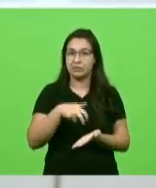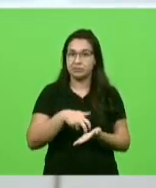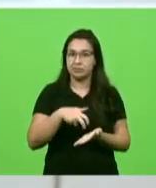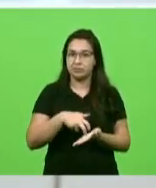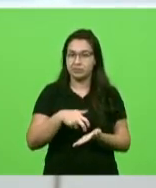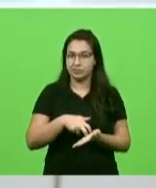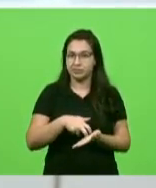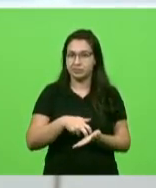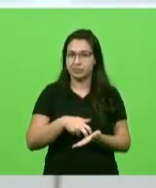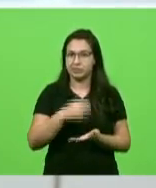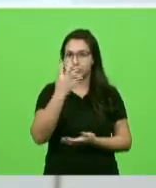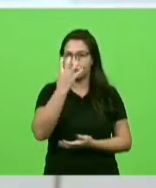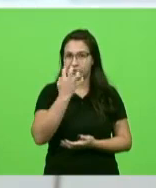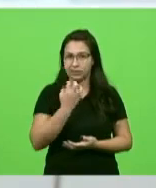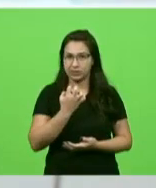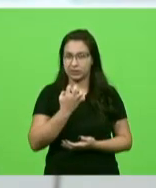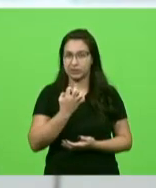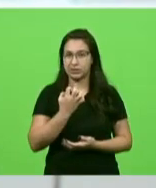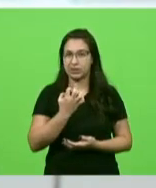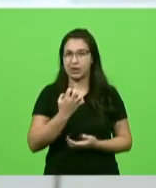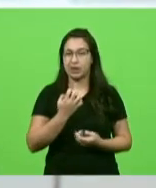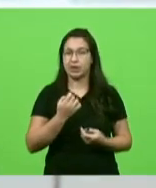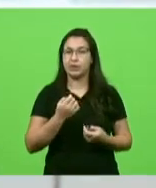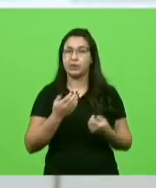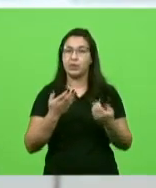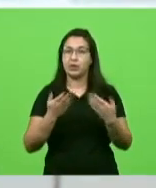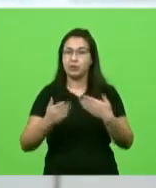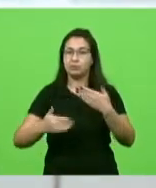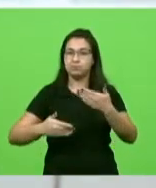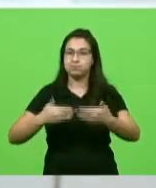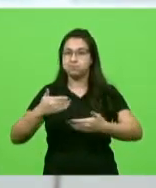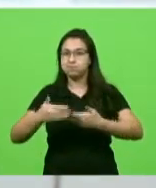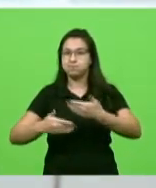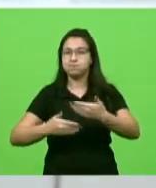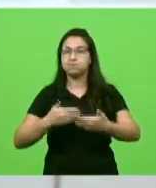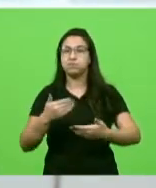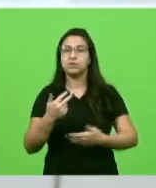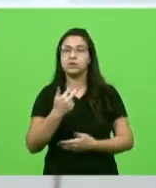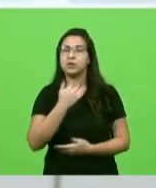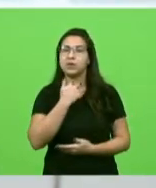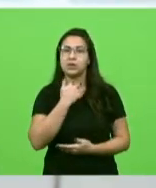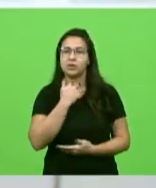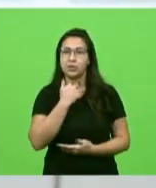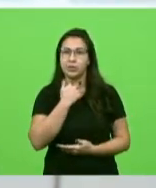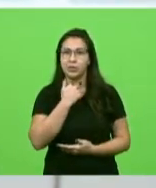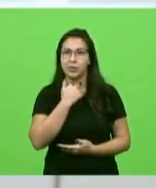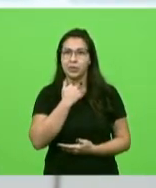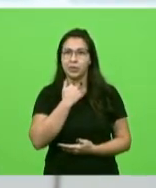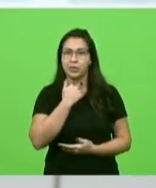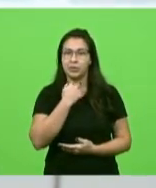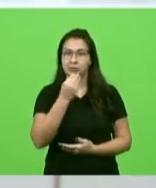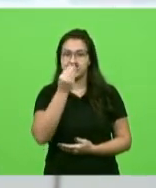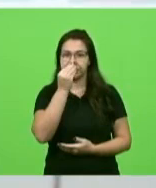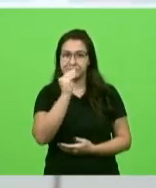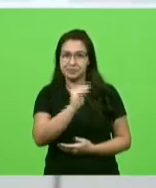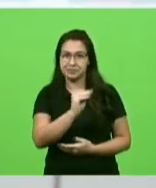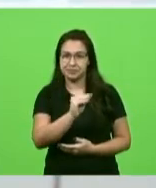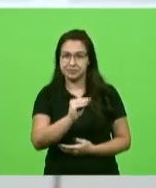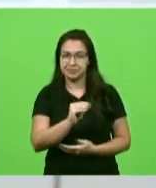rígido as formalidades e procedimentos não podem evidentemente serão desprezadas